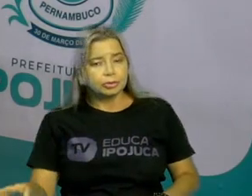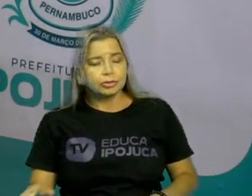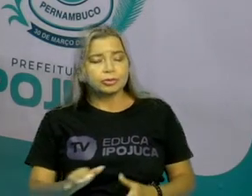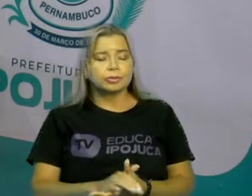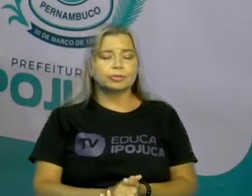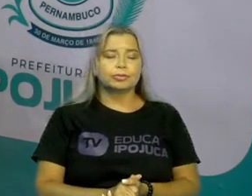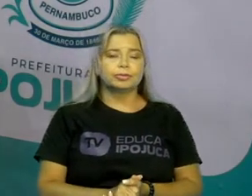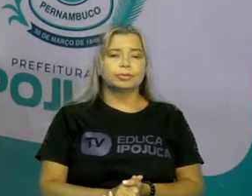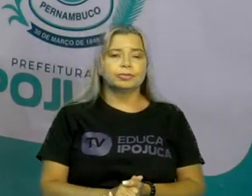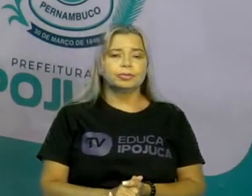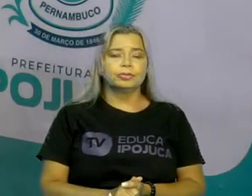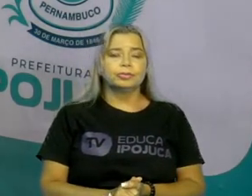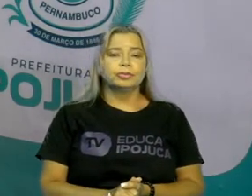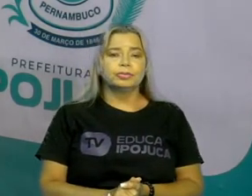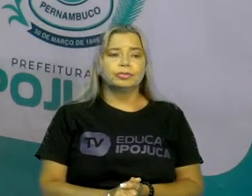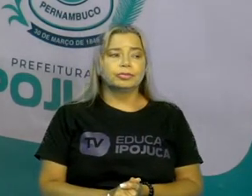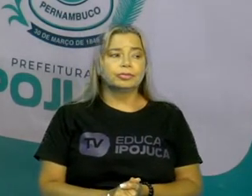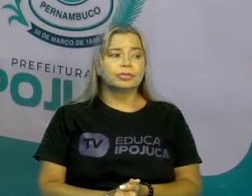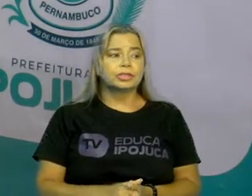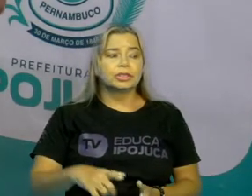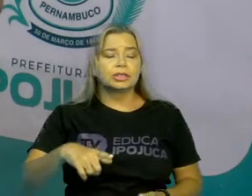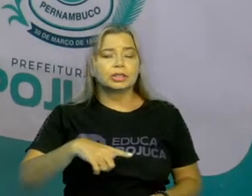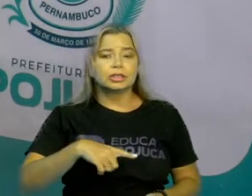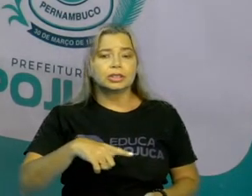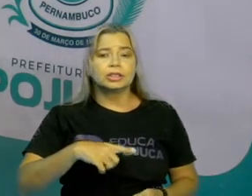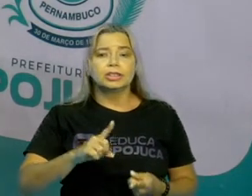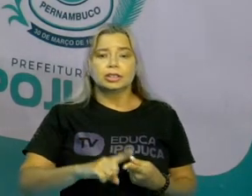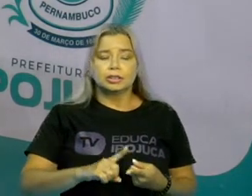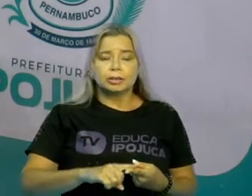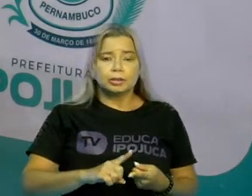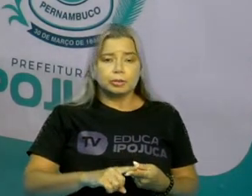região. Temos também o Parque das